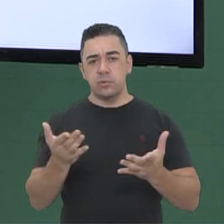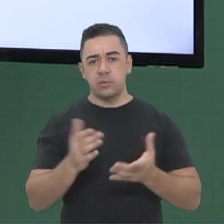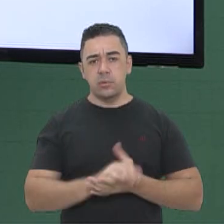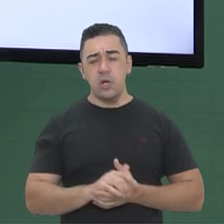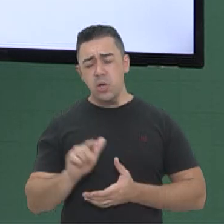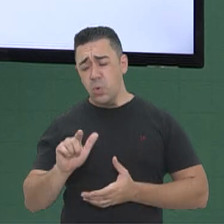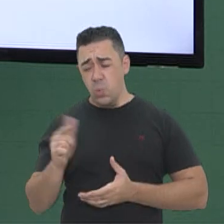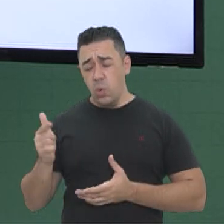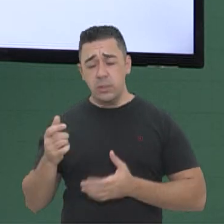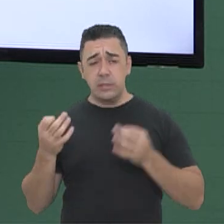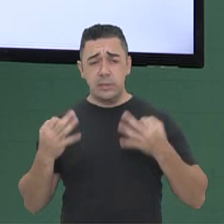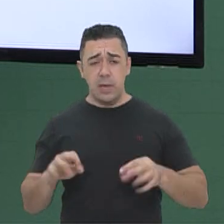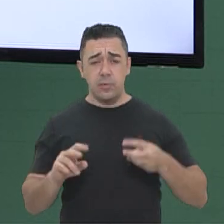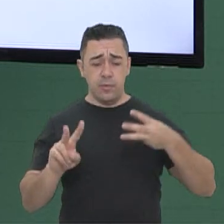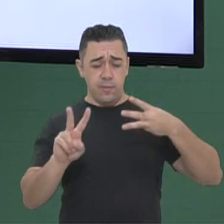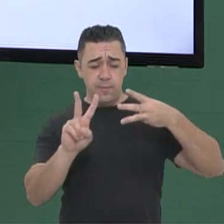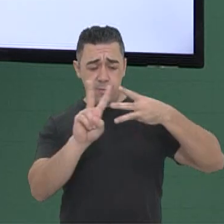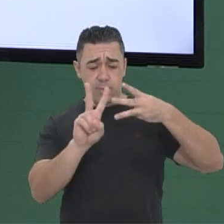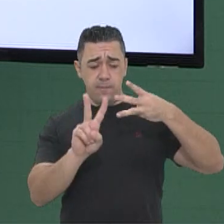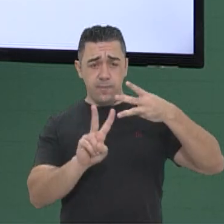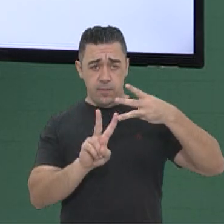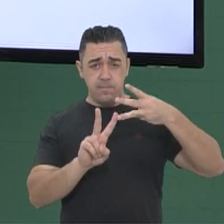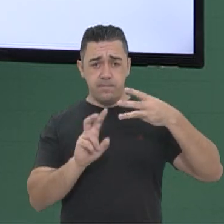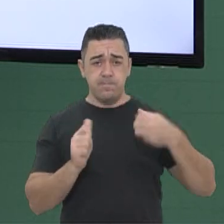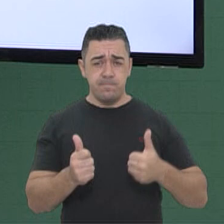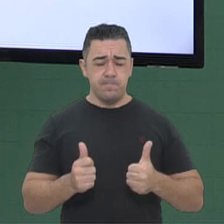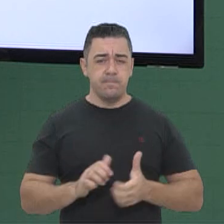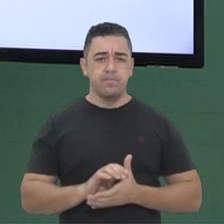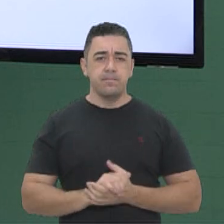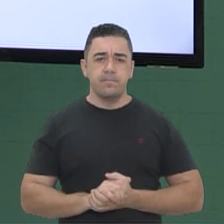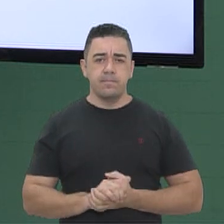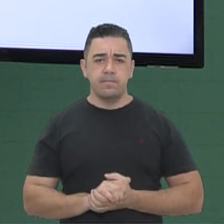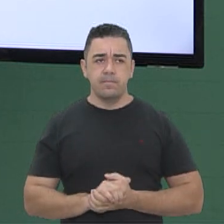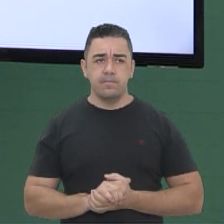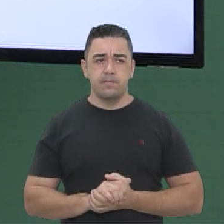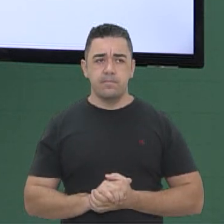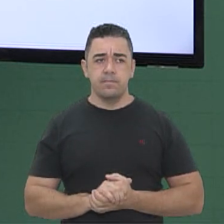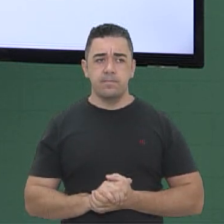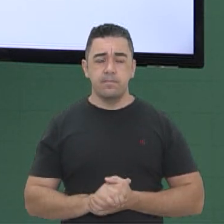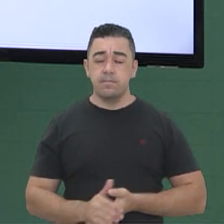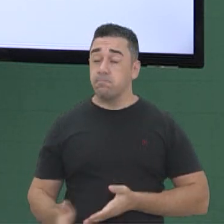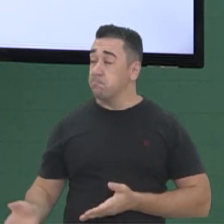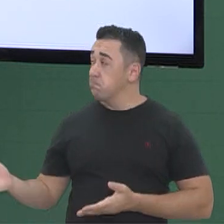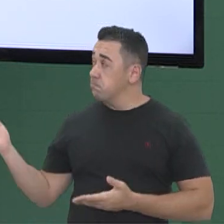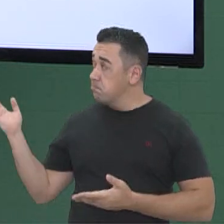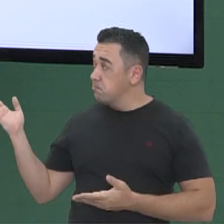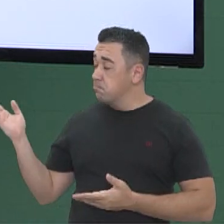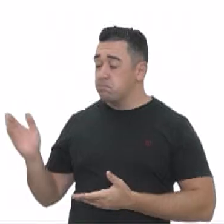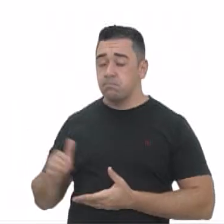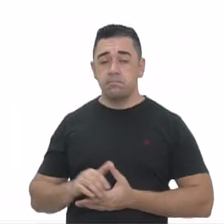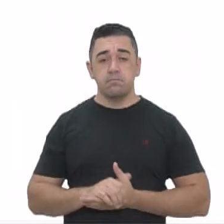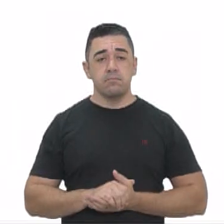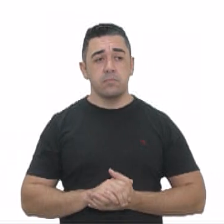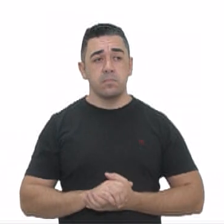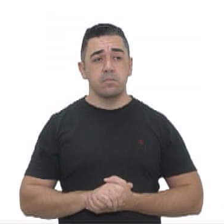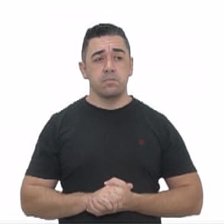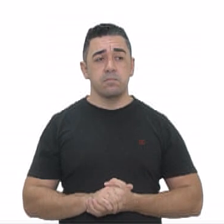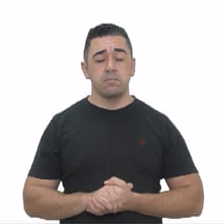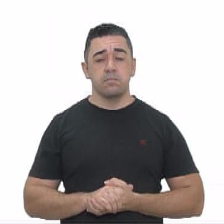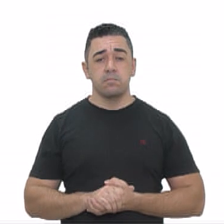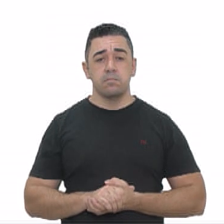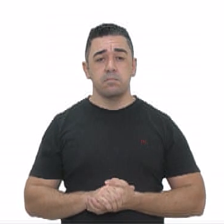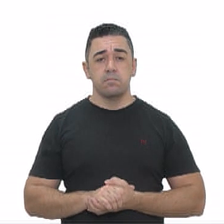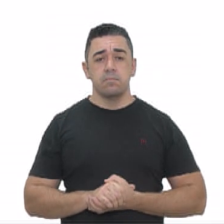as outras estão corretas, ok? Hoje dia, é muito comum encontrar por